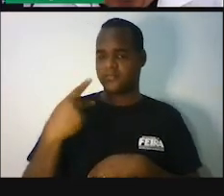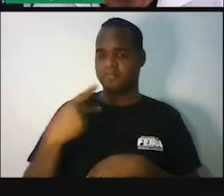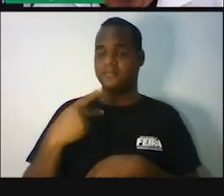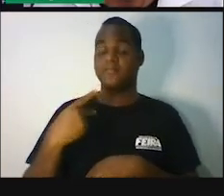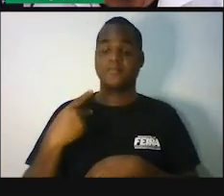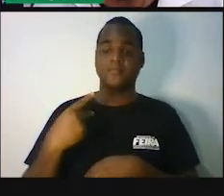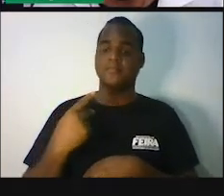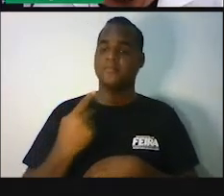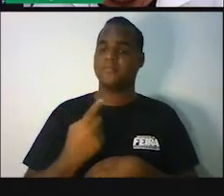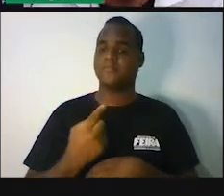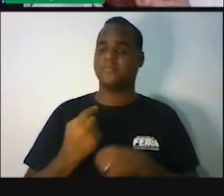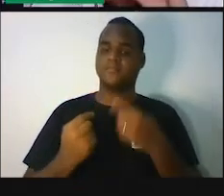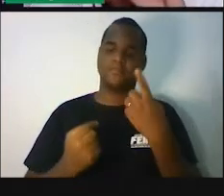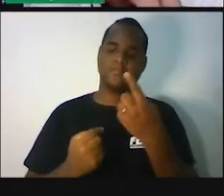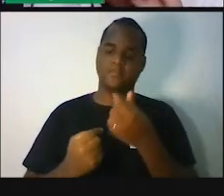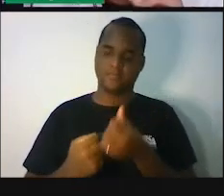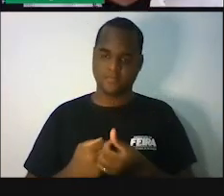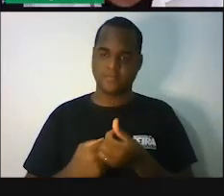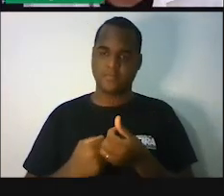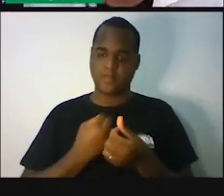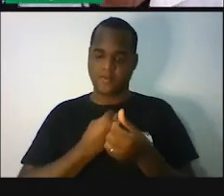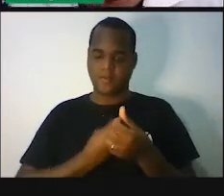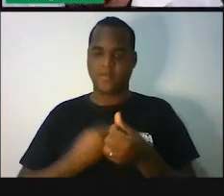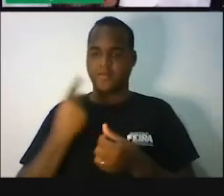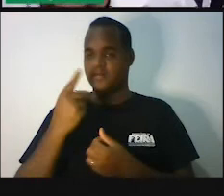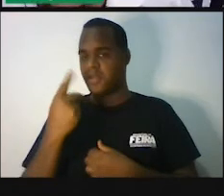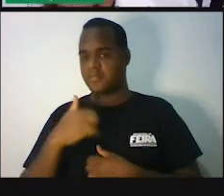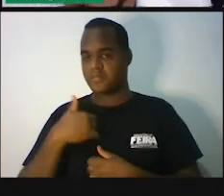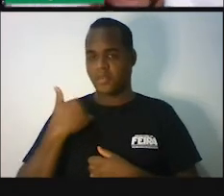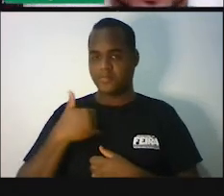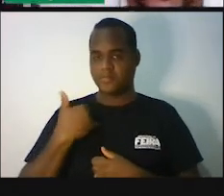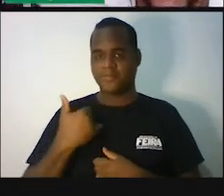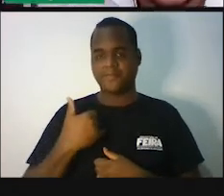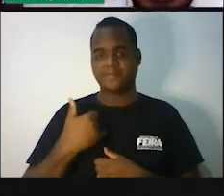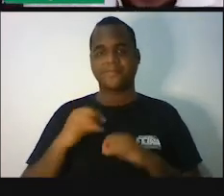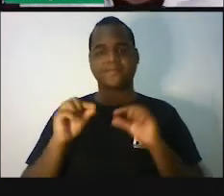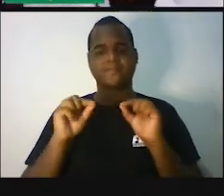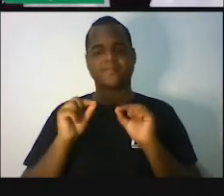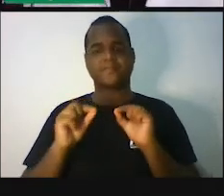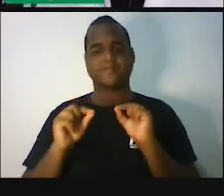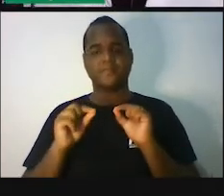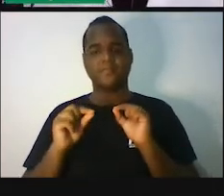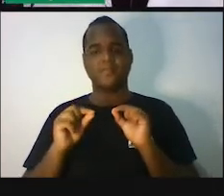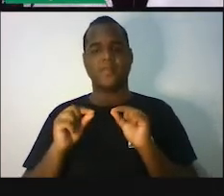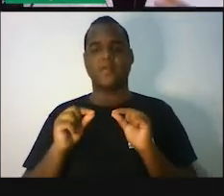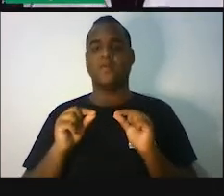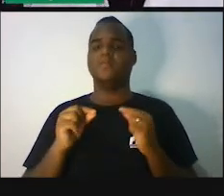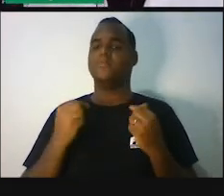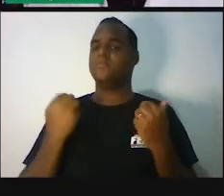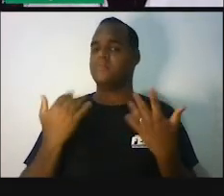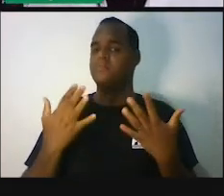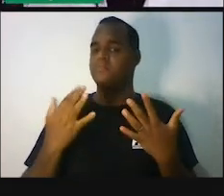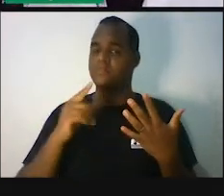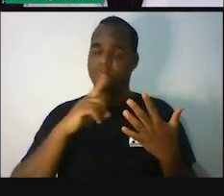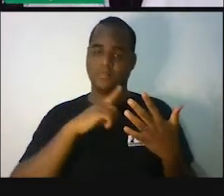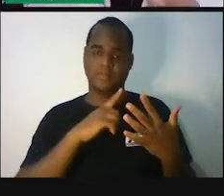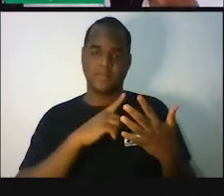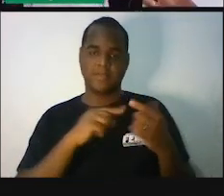que é um sexto da sua idade? Um sexto da sua idade é a sua